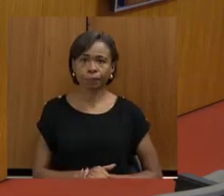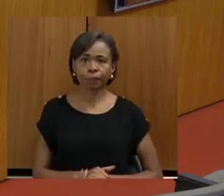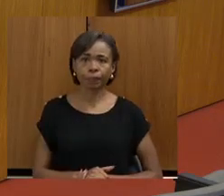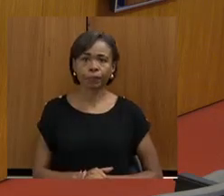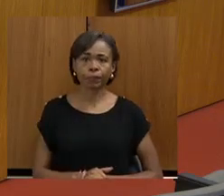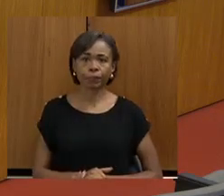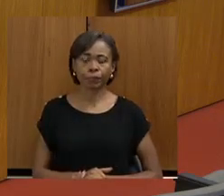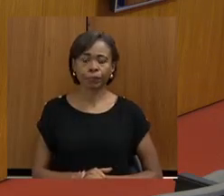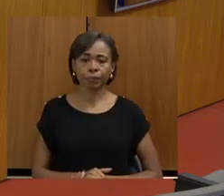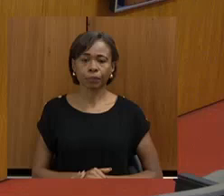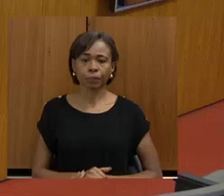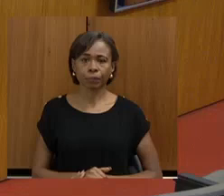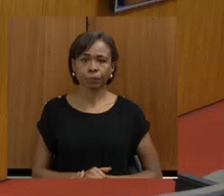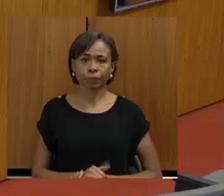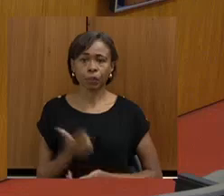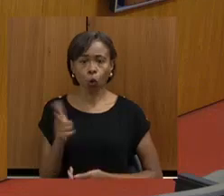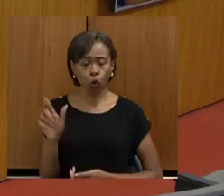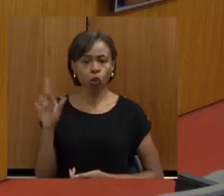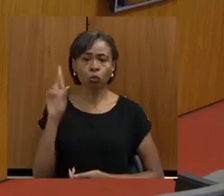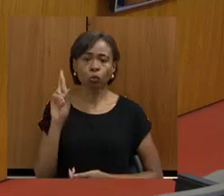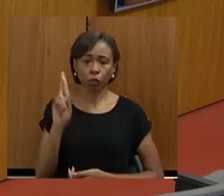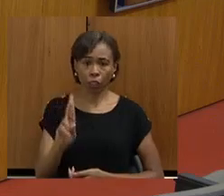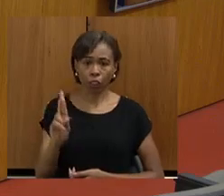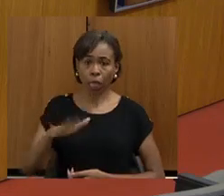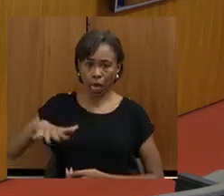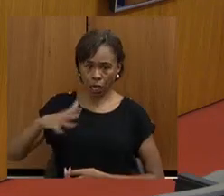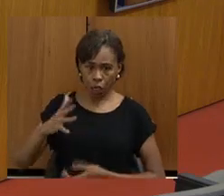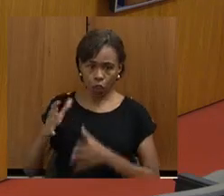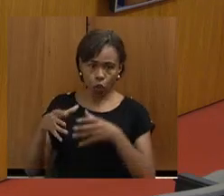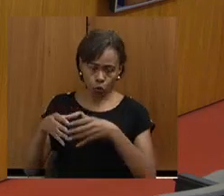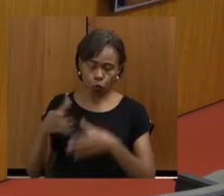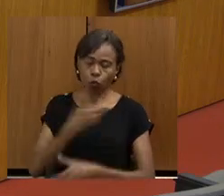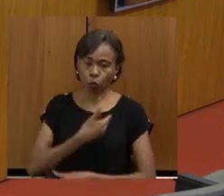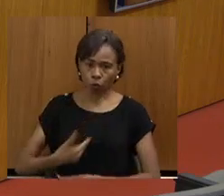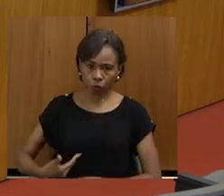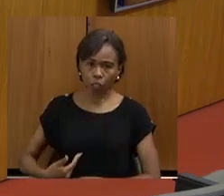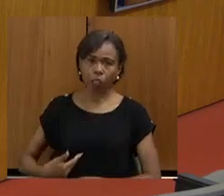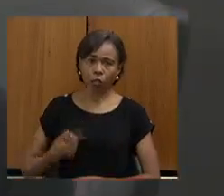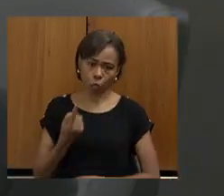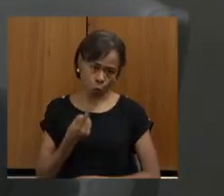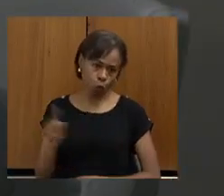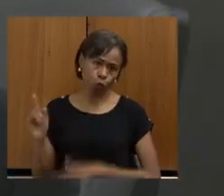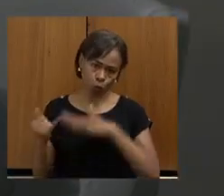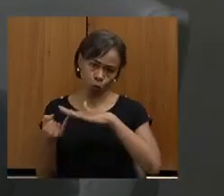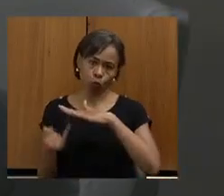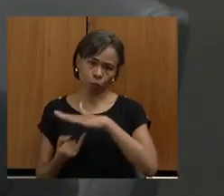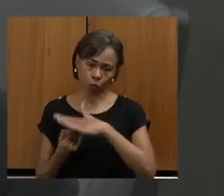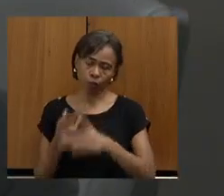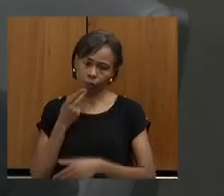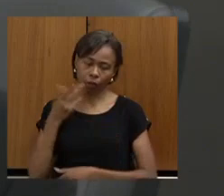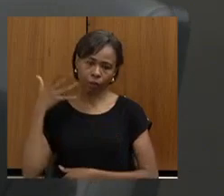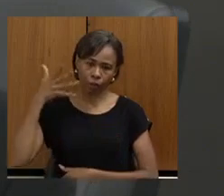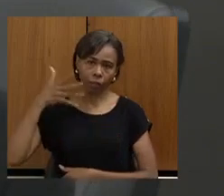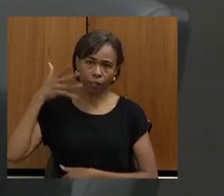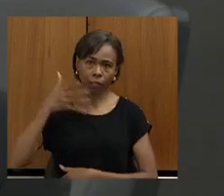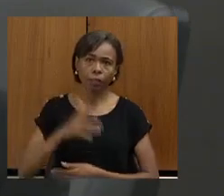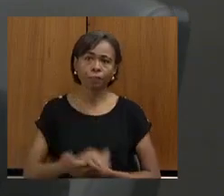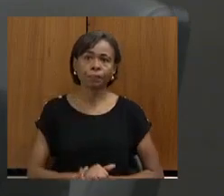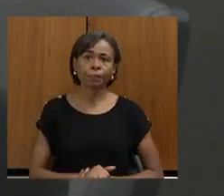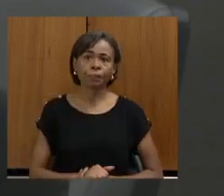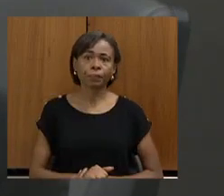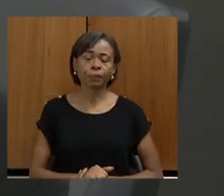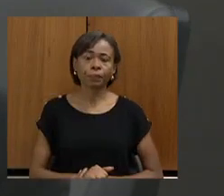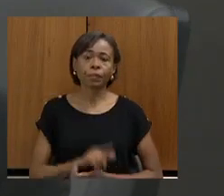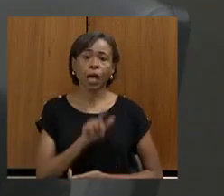Antes de passar para os representantes do governo de Minas, a última instituição que vai fazer o uso da palavra é a